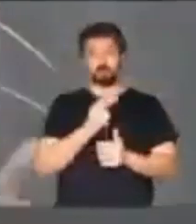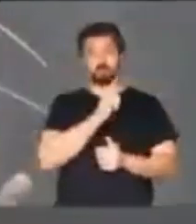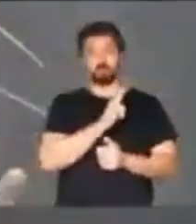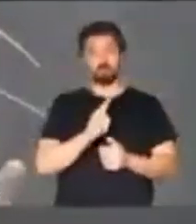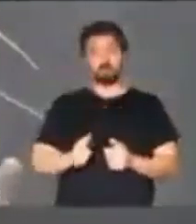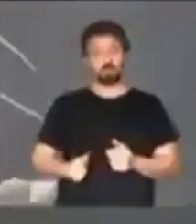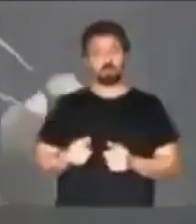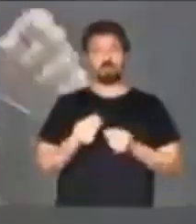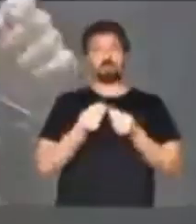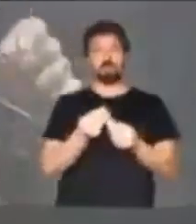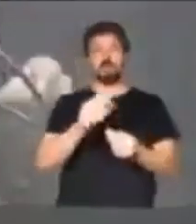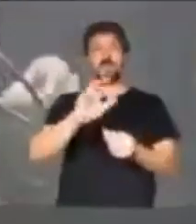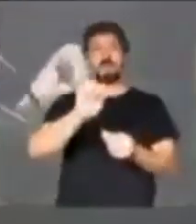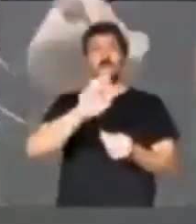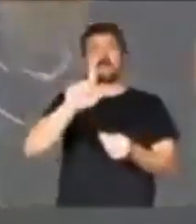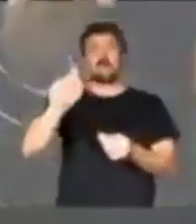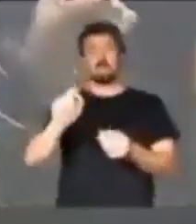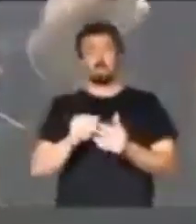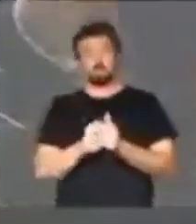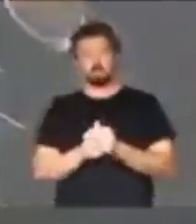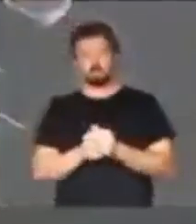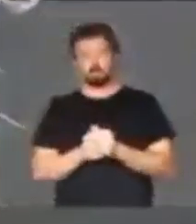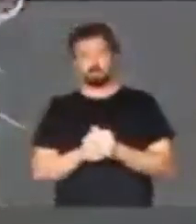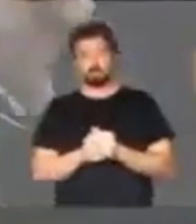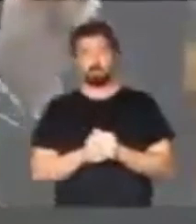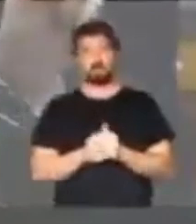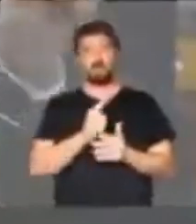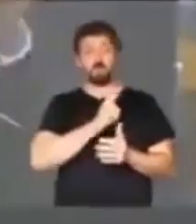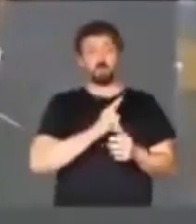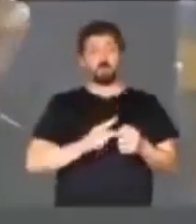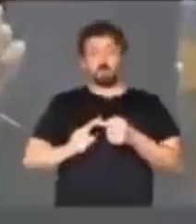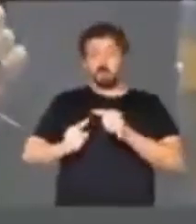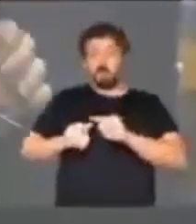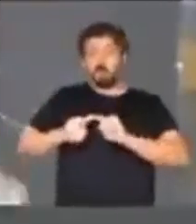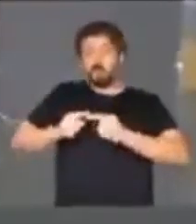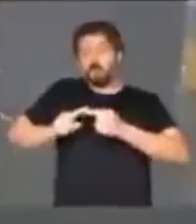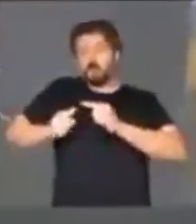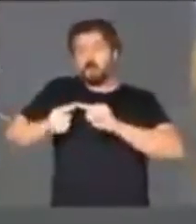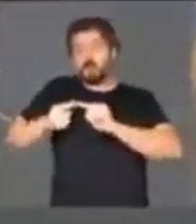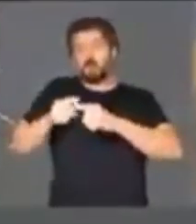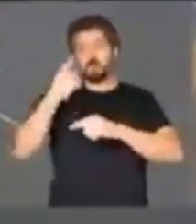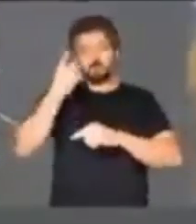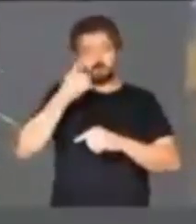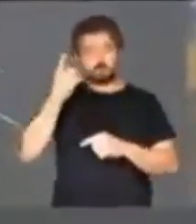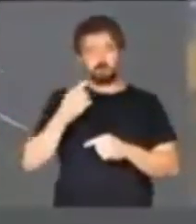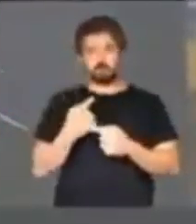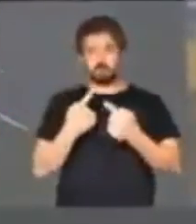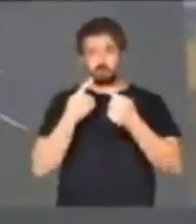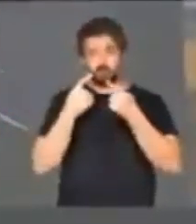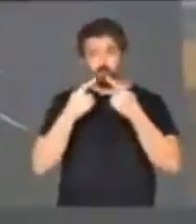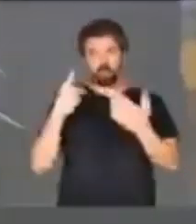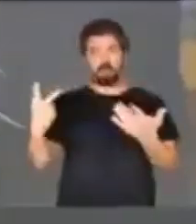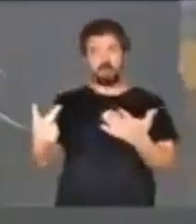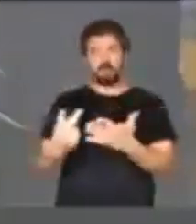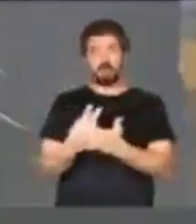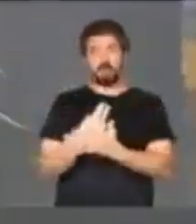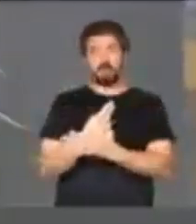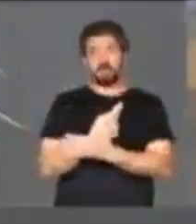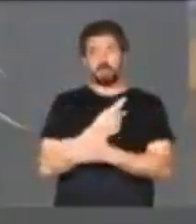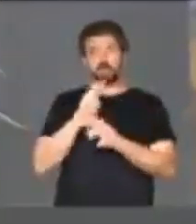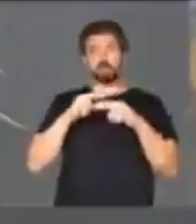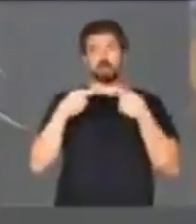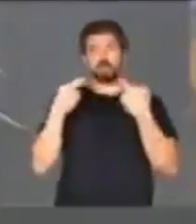ofertando cargos. O governo está acertando os deputados. Essa conversa aconteceu